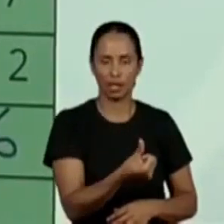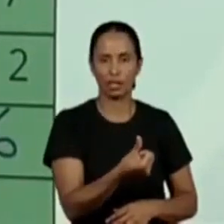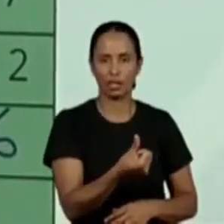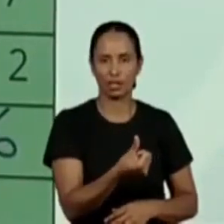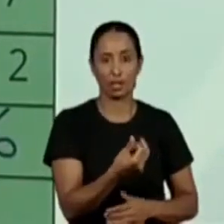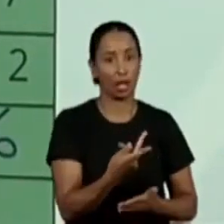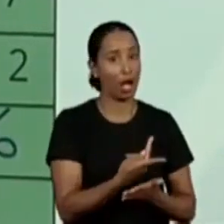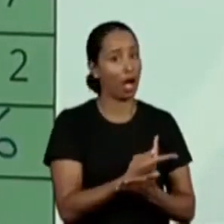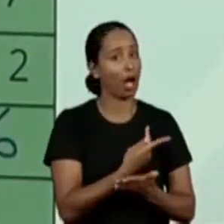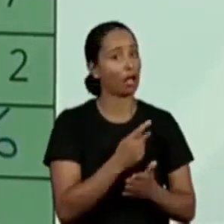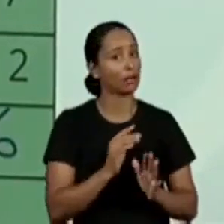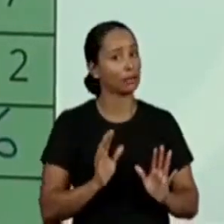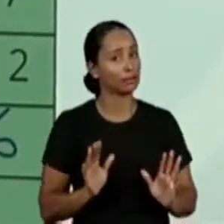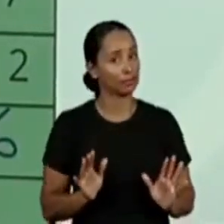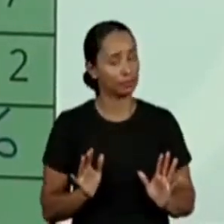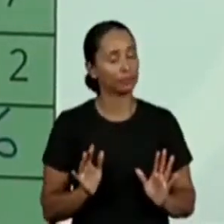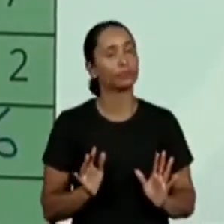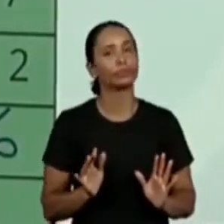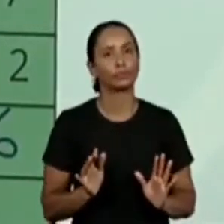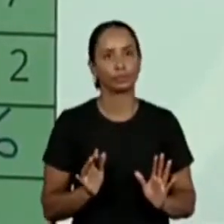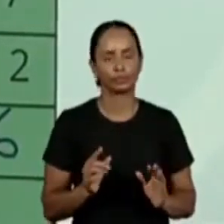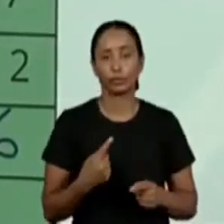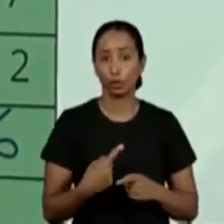estaria errado, tá? Porque eu teria